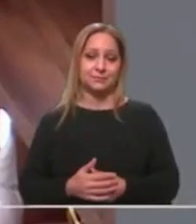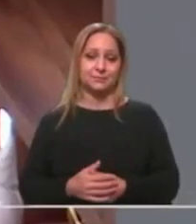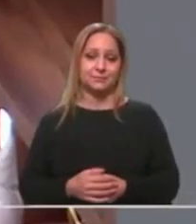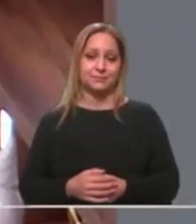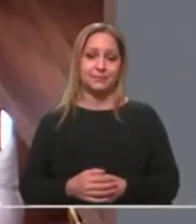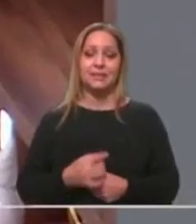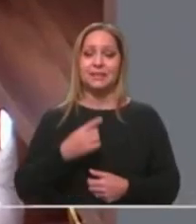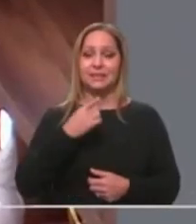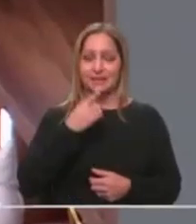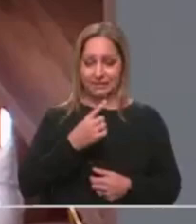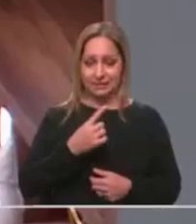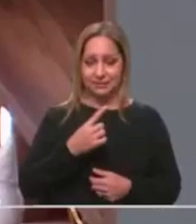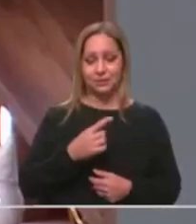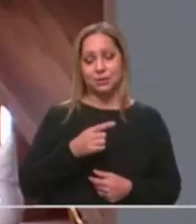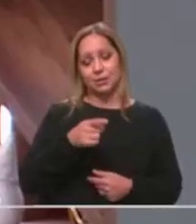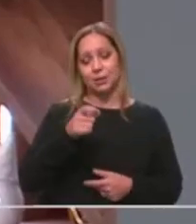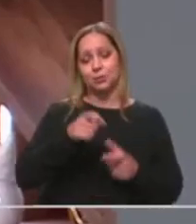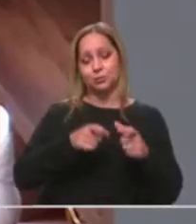E as pessoas acreditam.